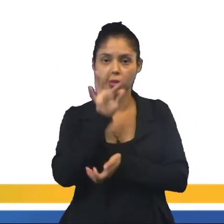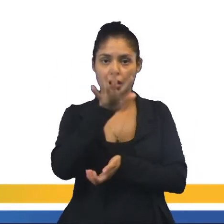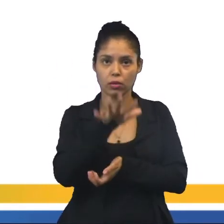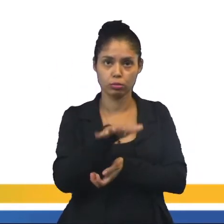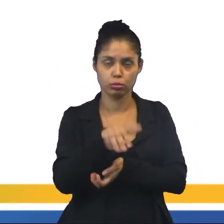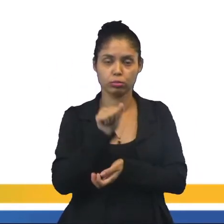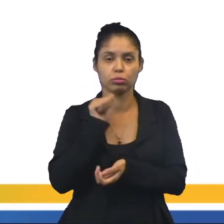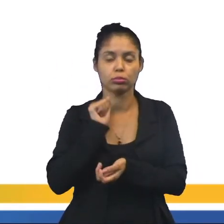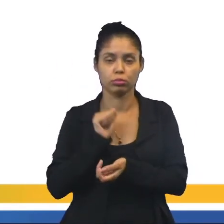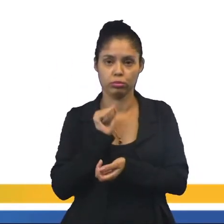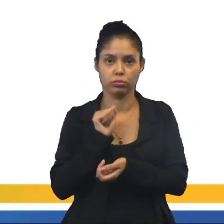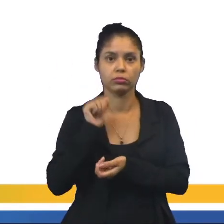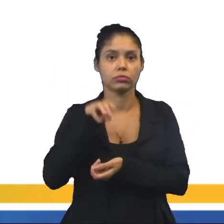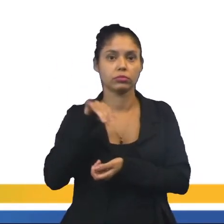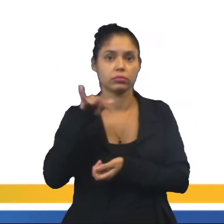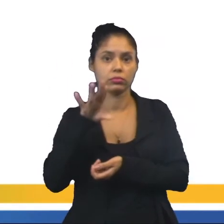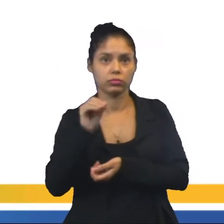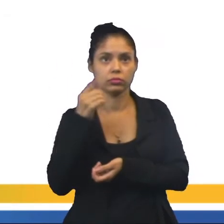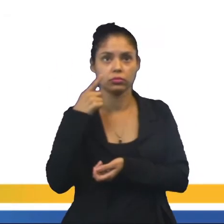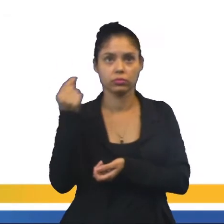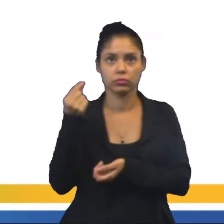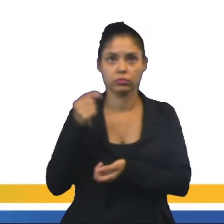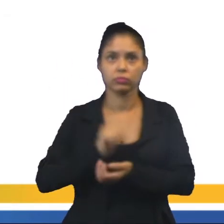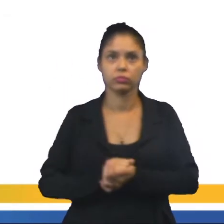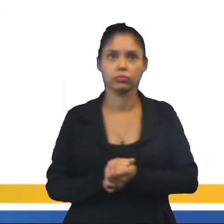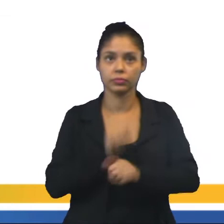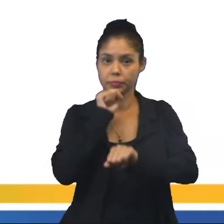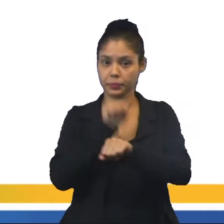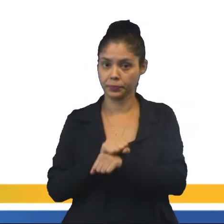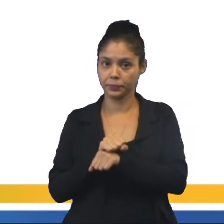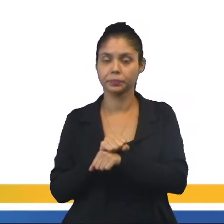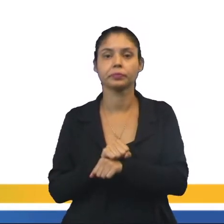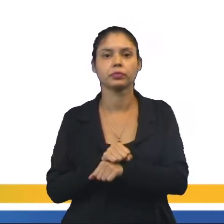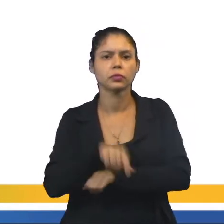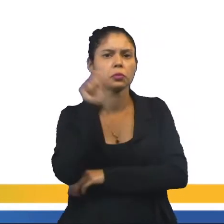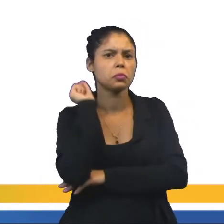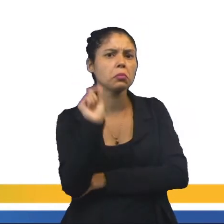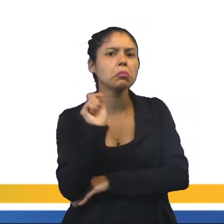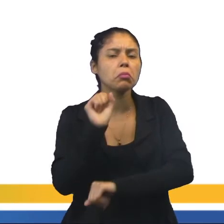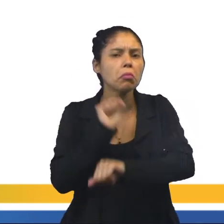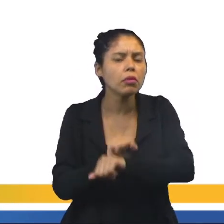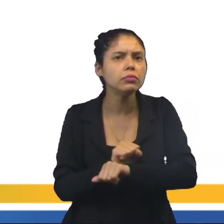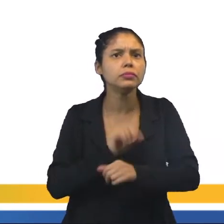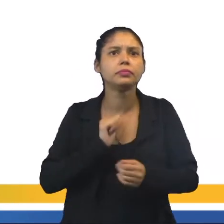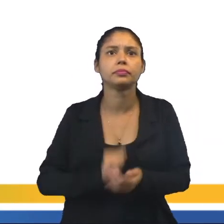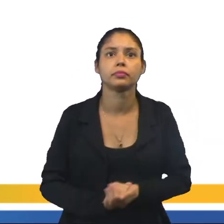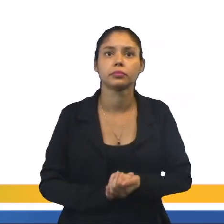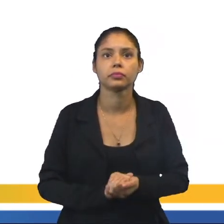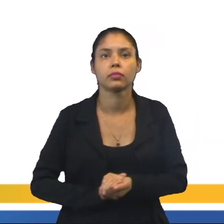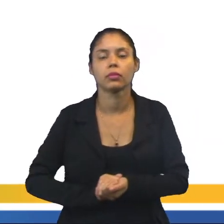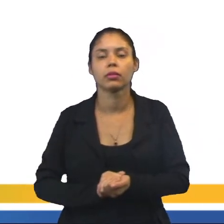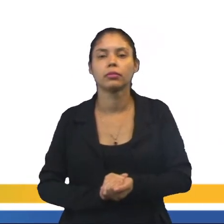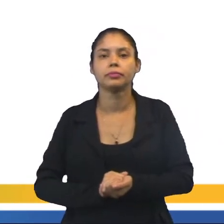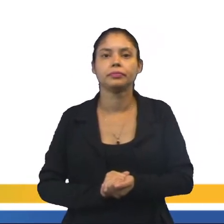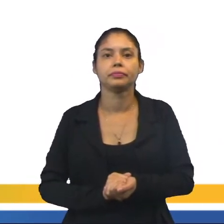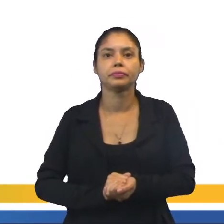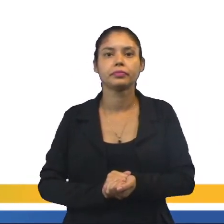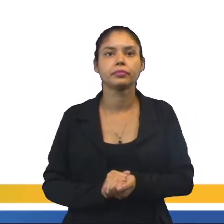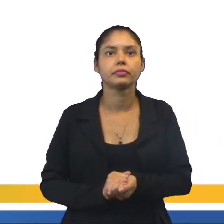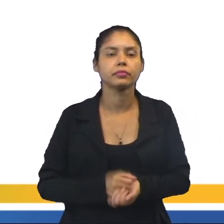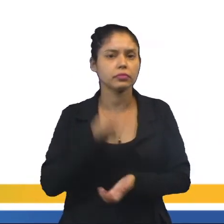do gato só curto Oi e a pausa pessoal que que é pausa a pausa